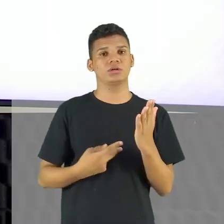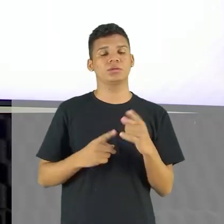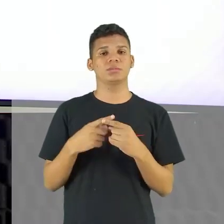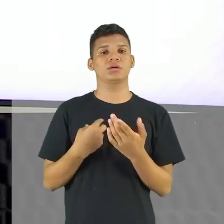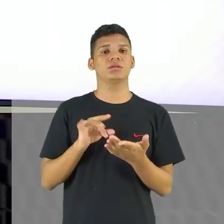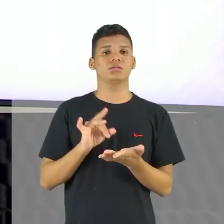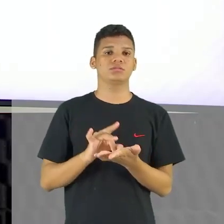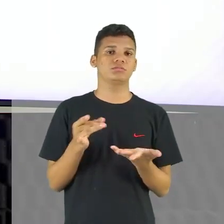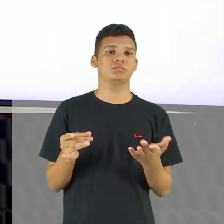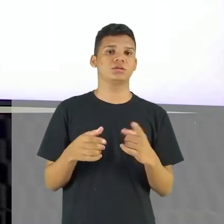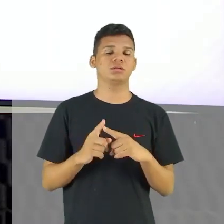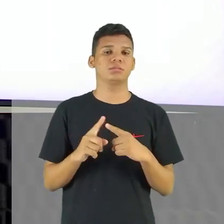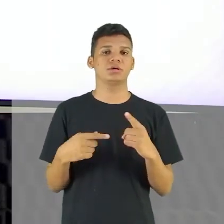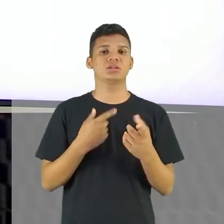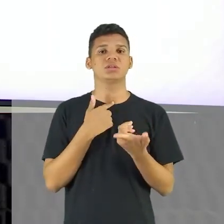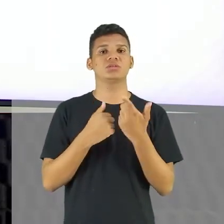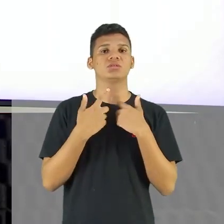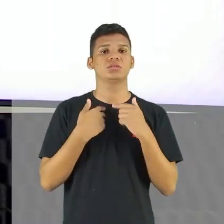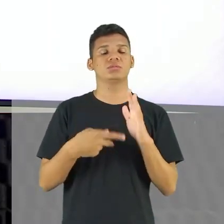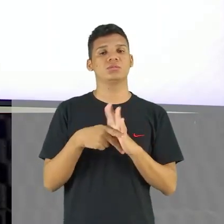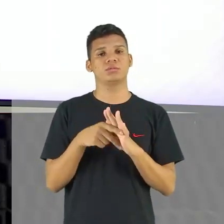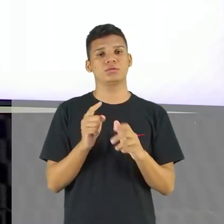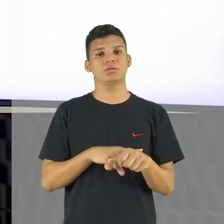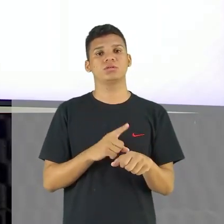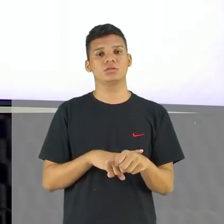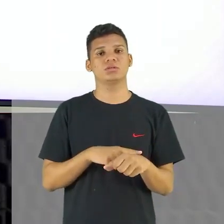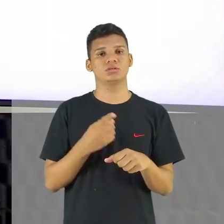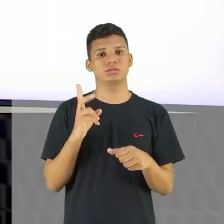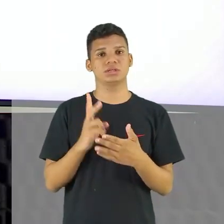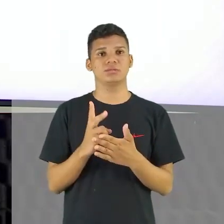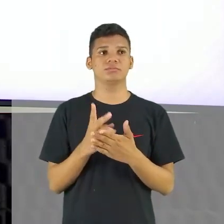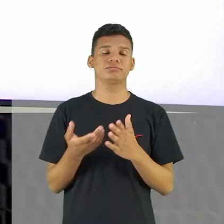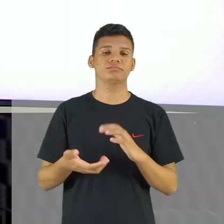verdade e galhofa, desejos do tempo inquieto.